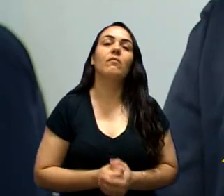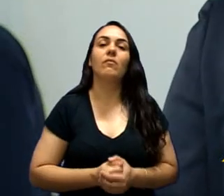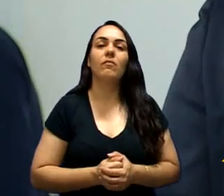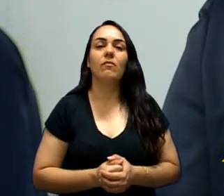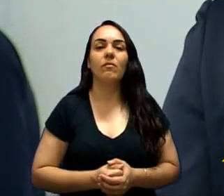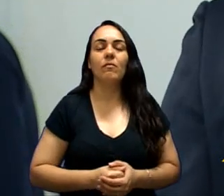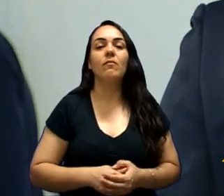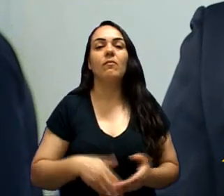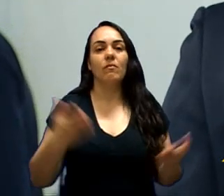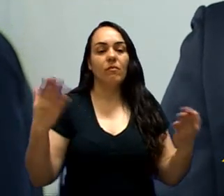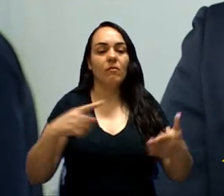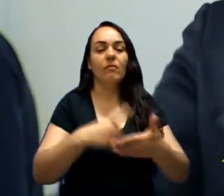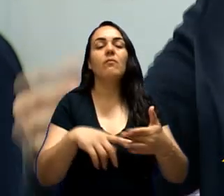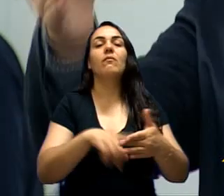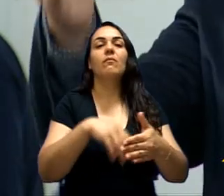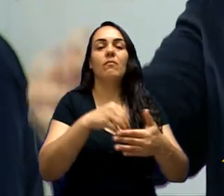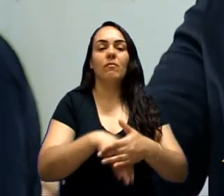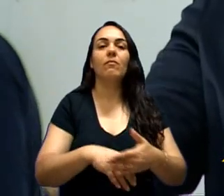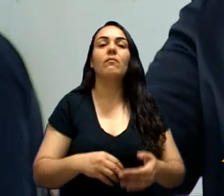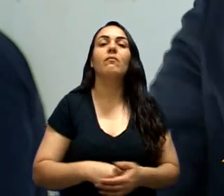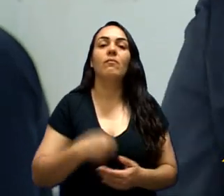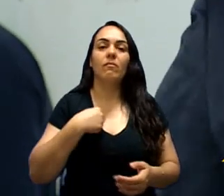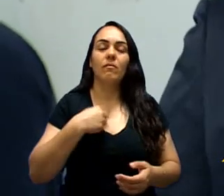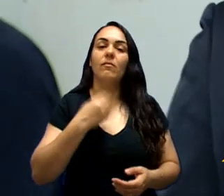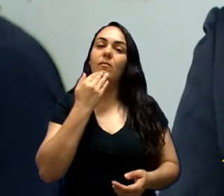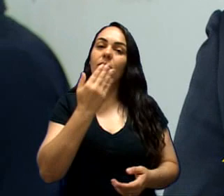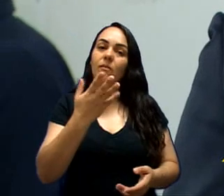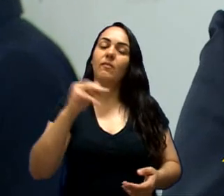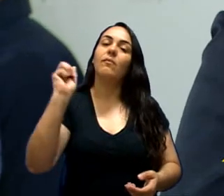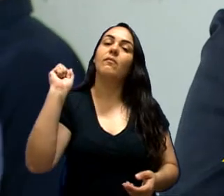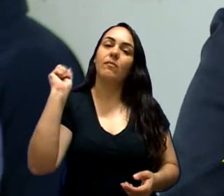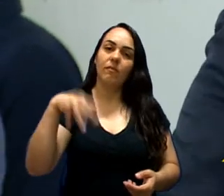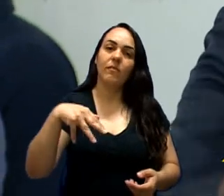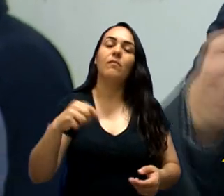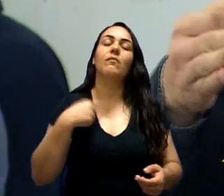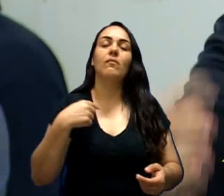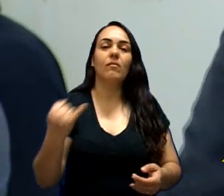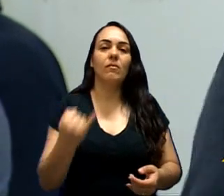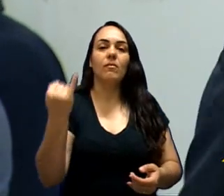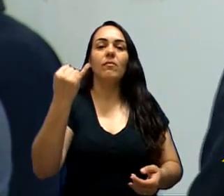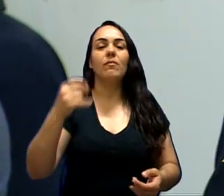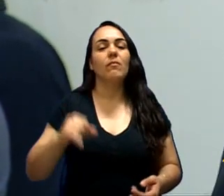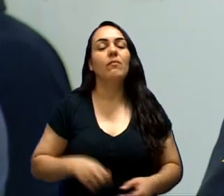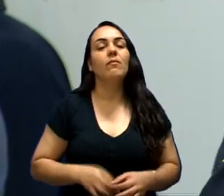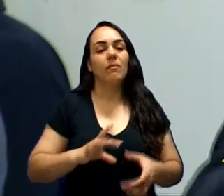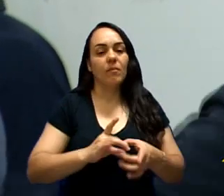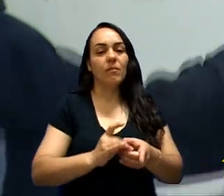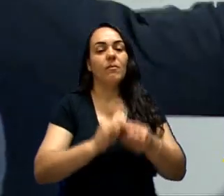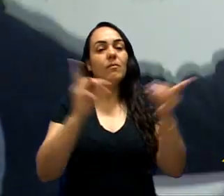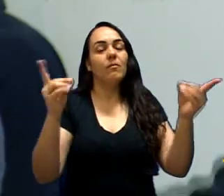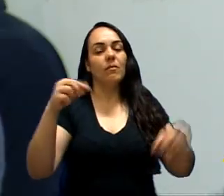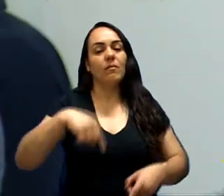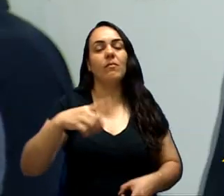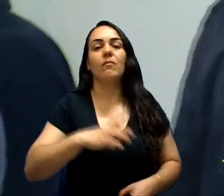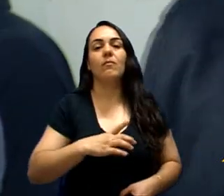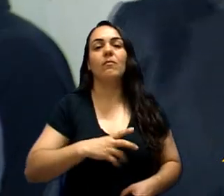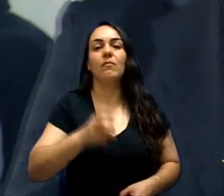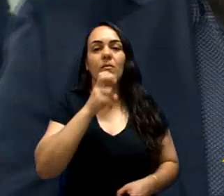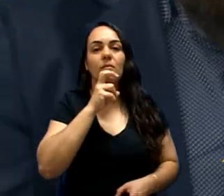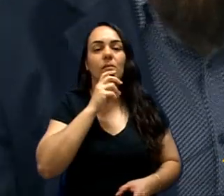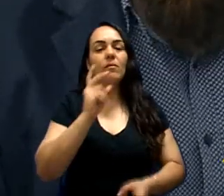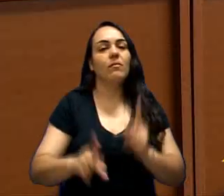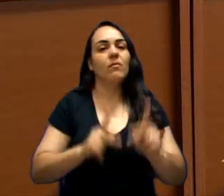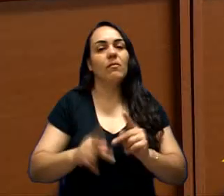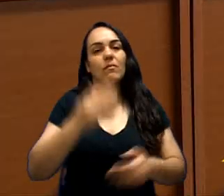então. Tá bom. Eu peço voto sim a esse projeto, que é importante para a democracia dessa cidade aqui, para a participação popular. Muito